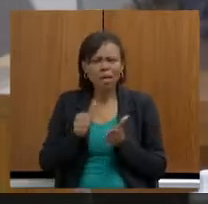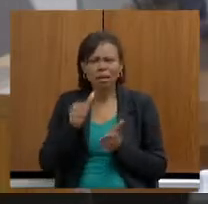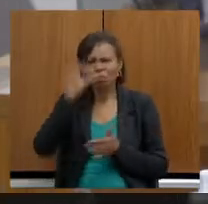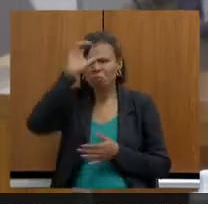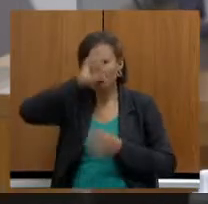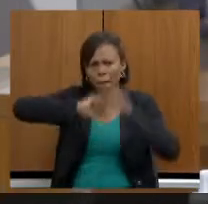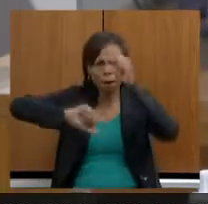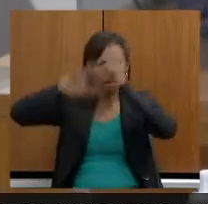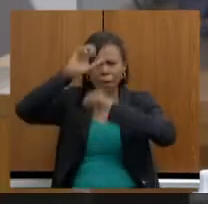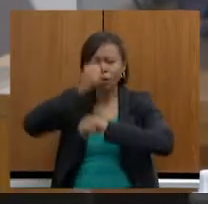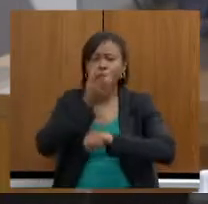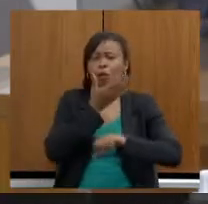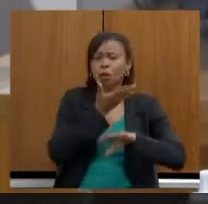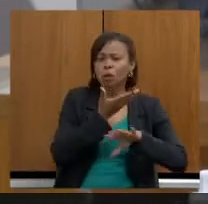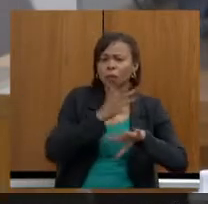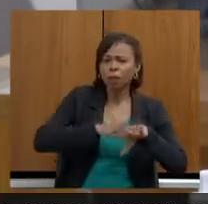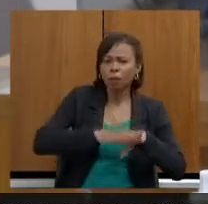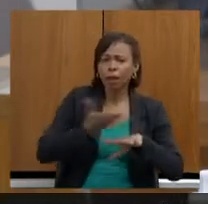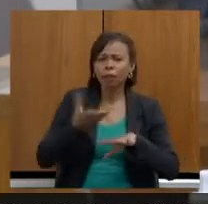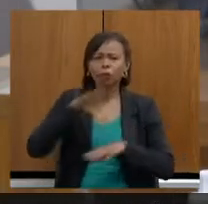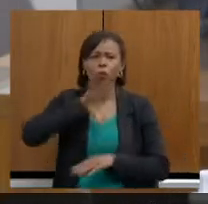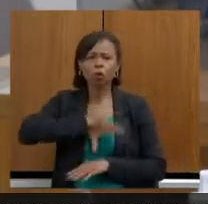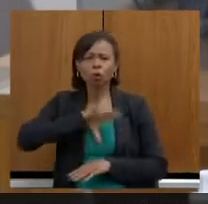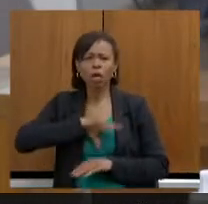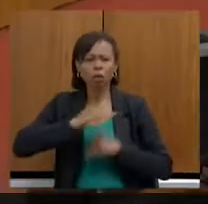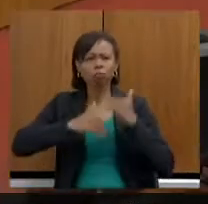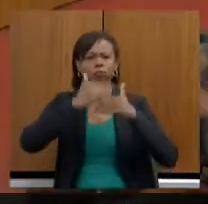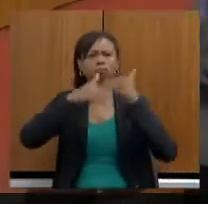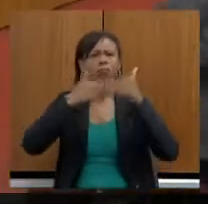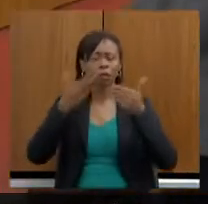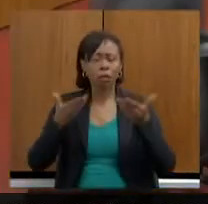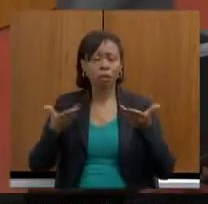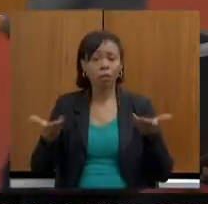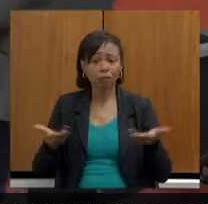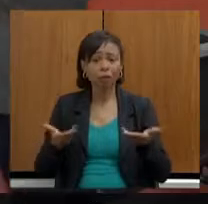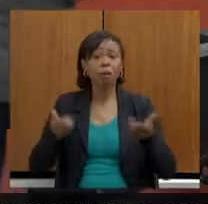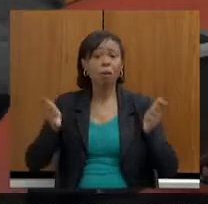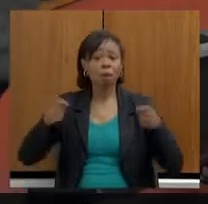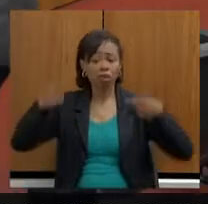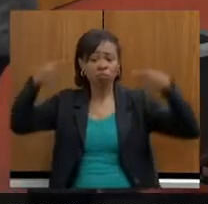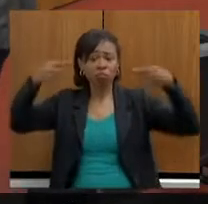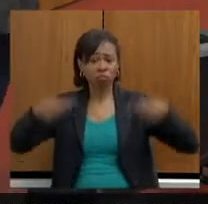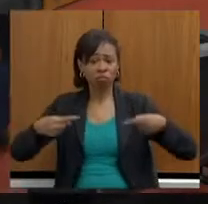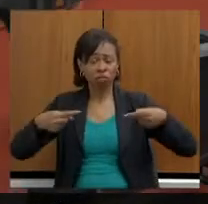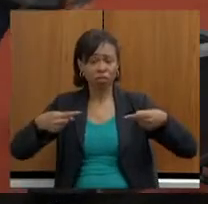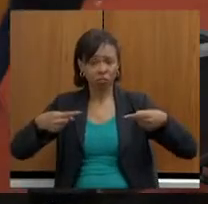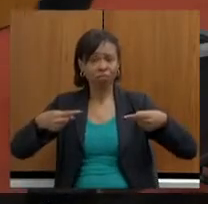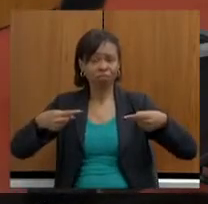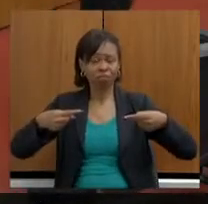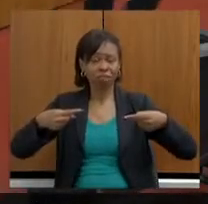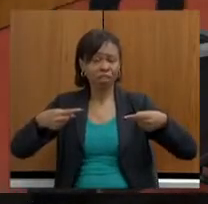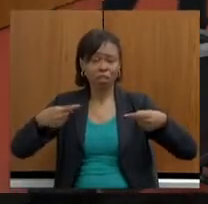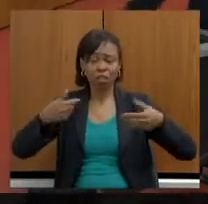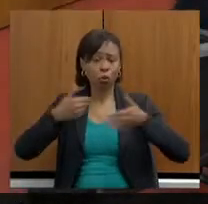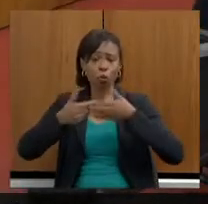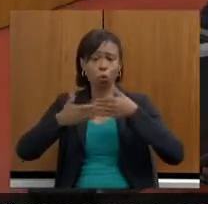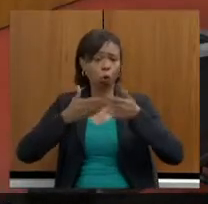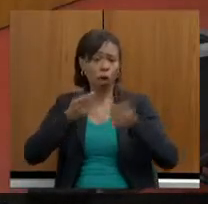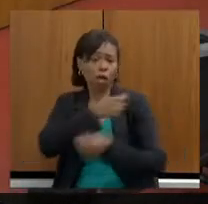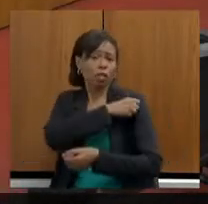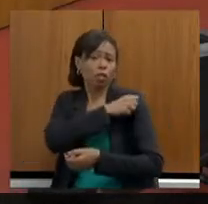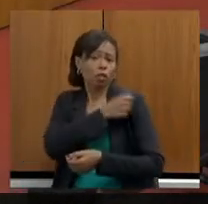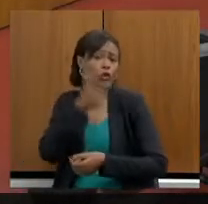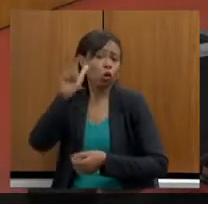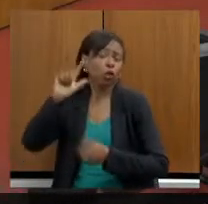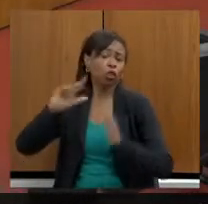matemática o que garante inclusive melhores oportunidades para eles poderem competir em pé de igualdade com estudantes